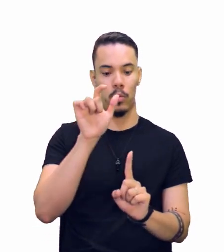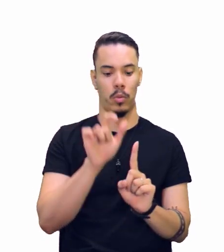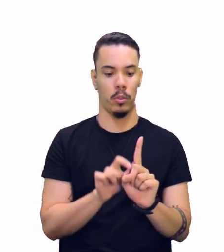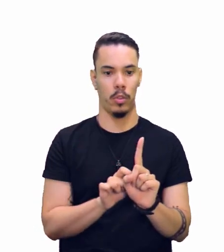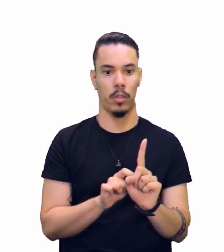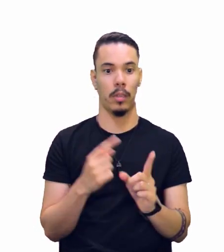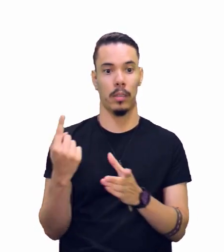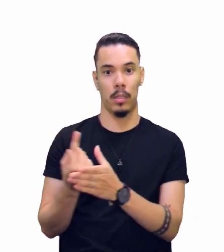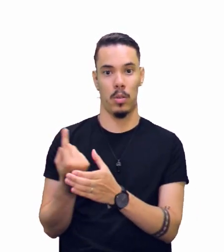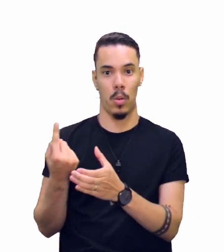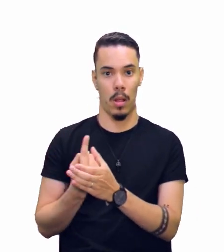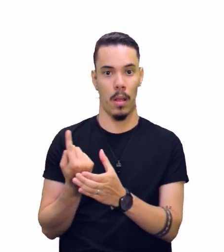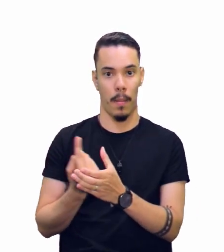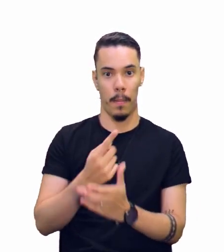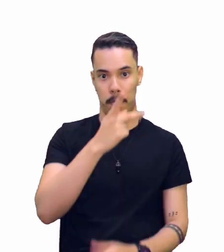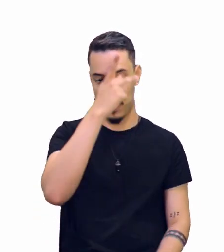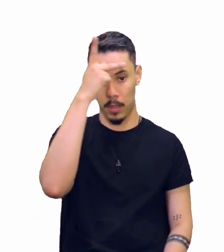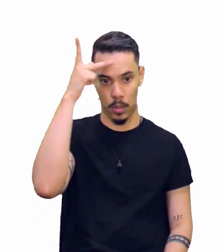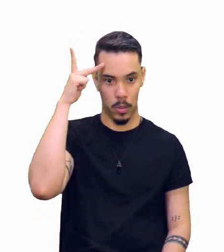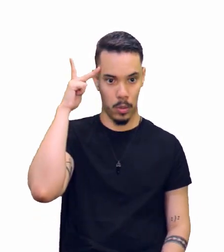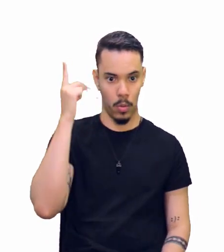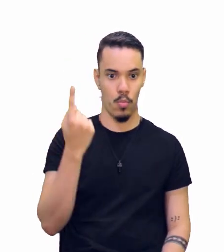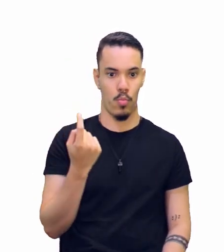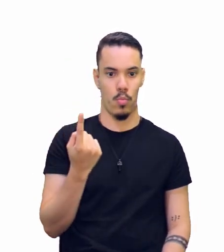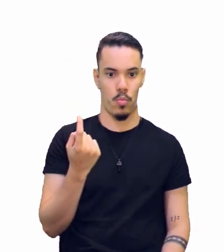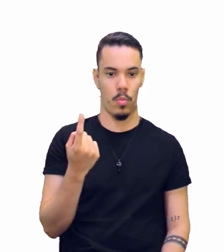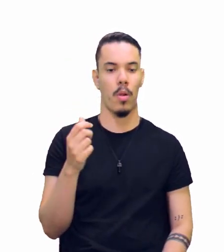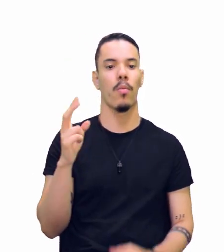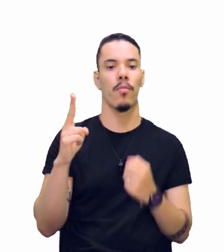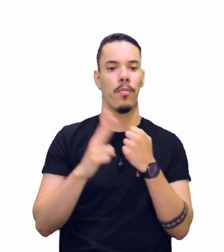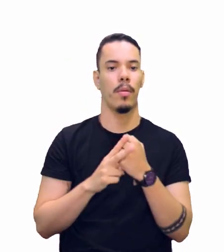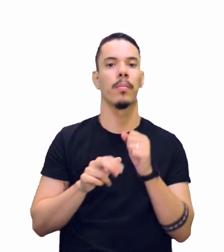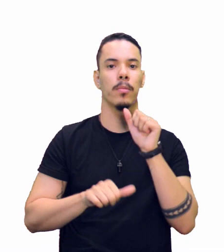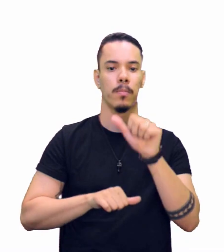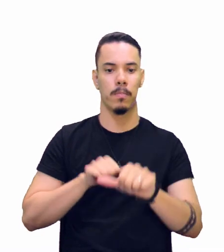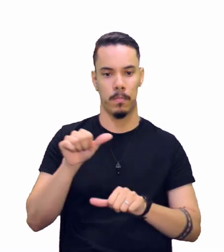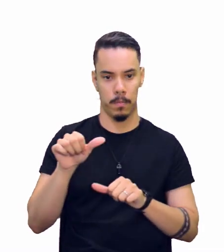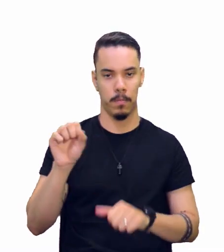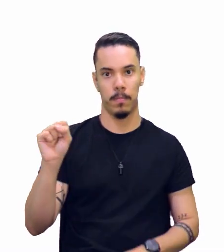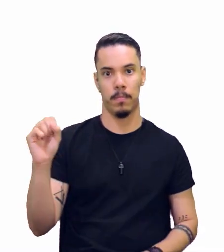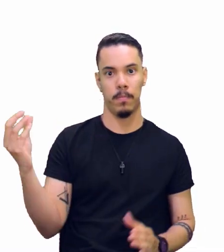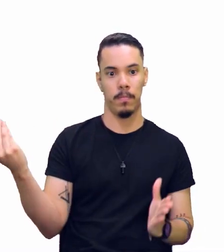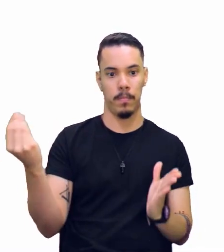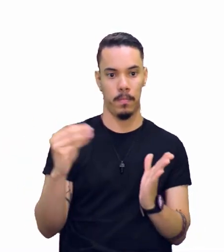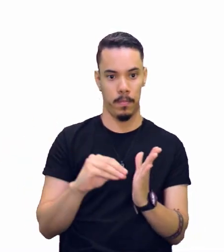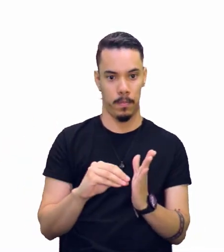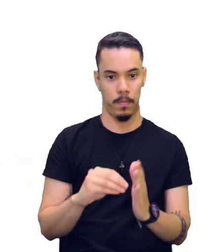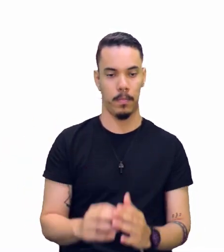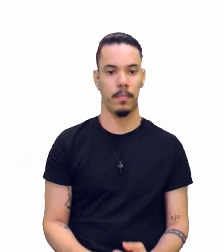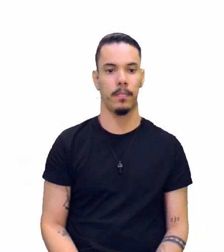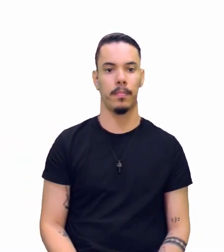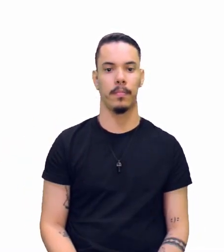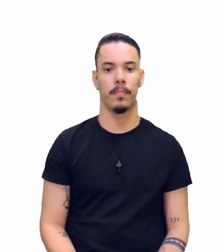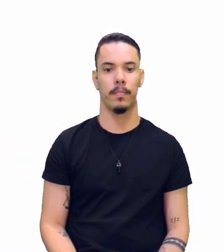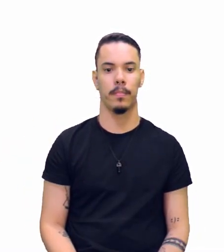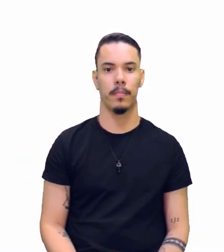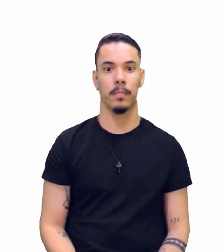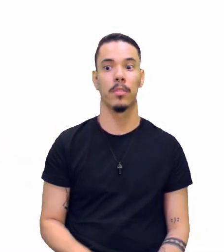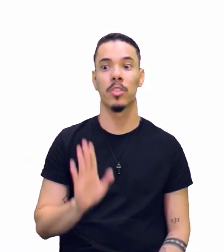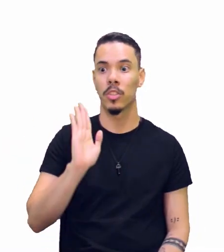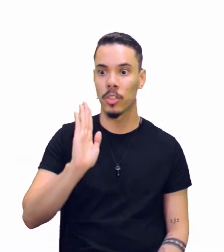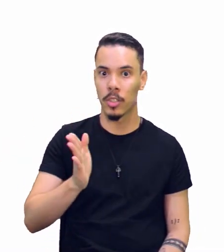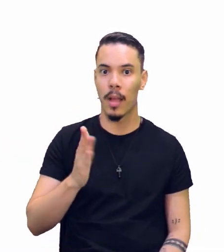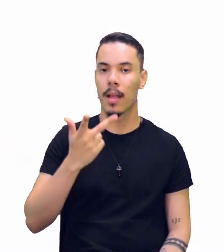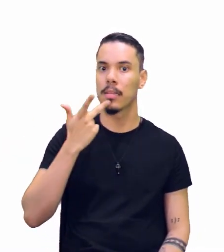o sujeito no singular. O meu verbo já vai dar essa alterada aqui, com Szinho no final, aquela flexão que a gente está falando isso